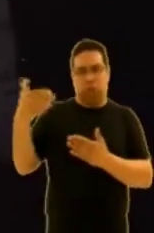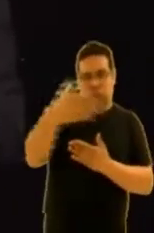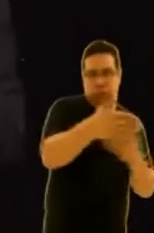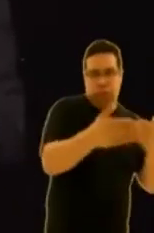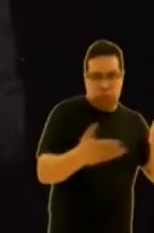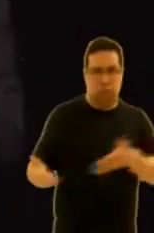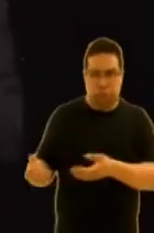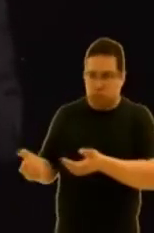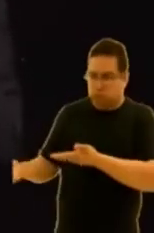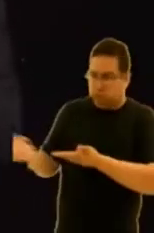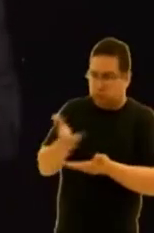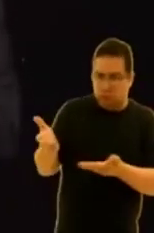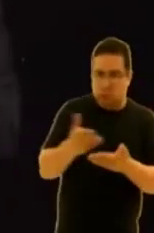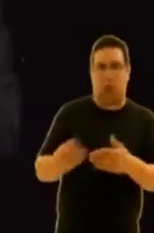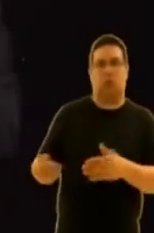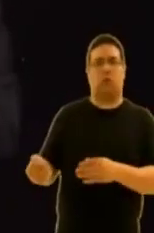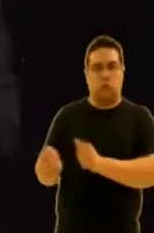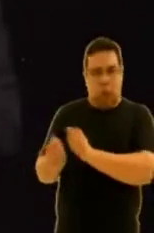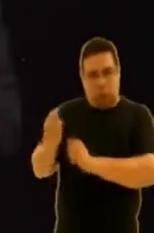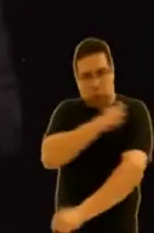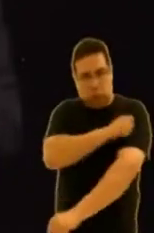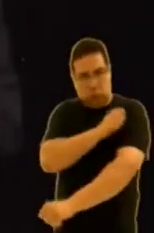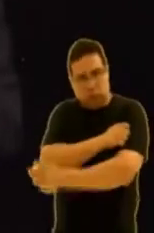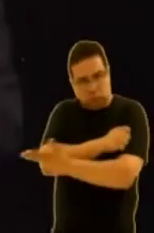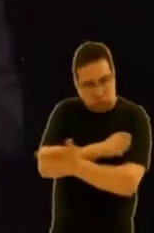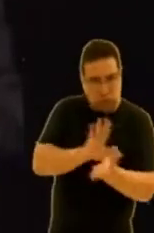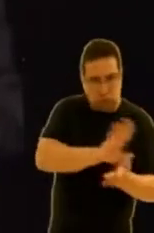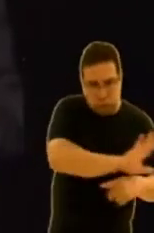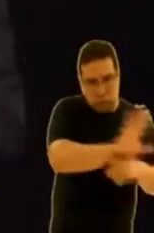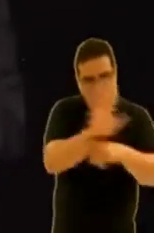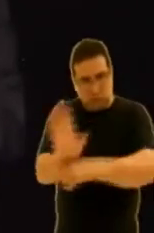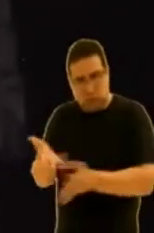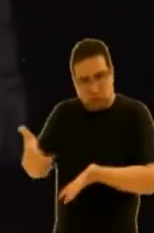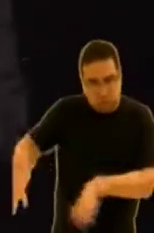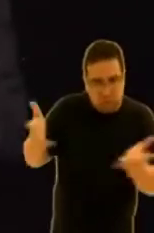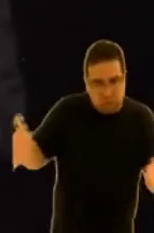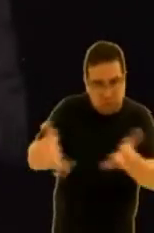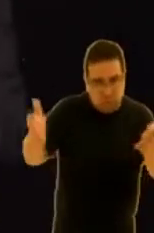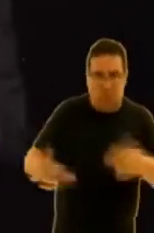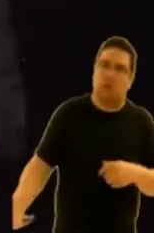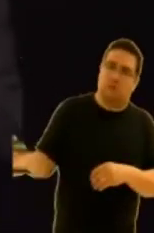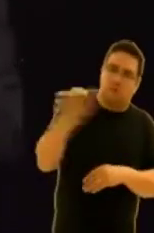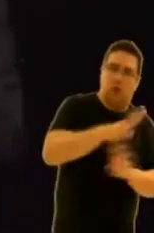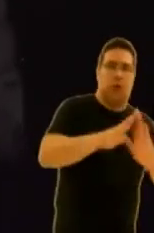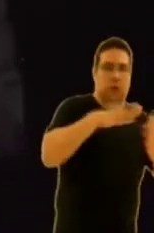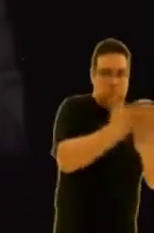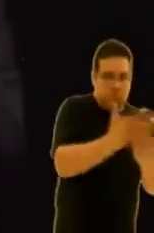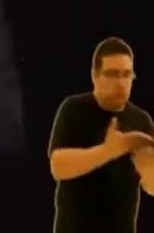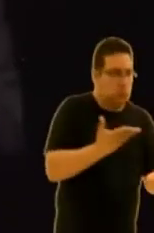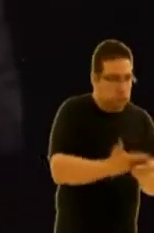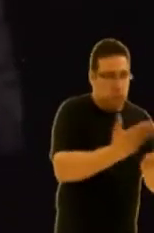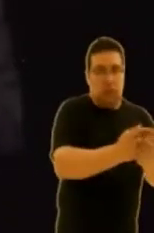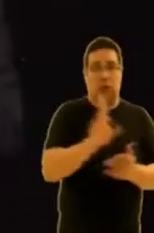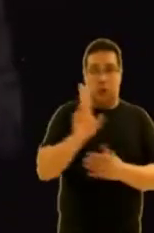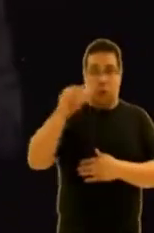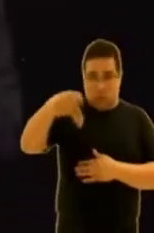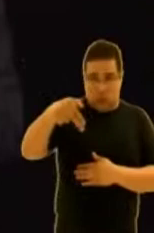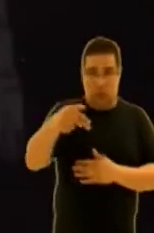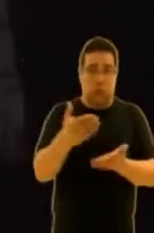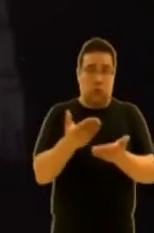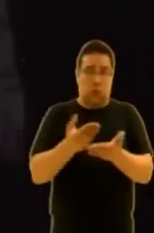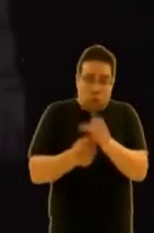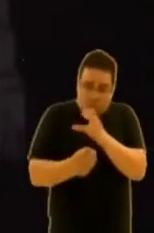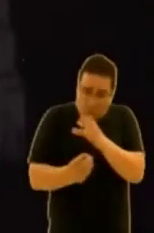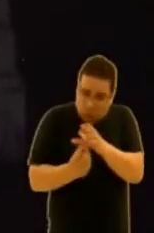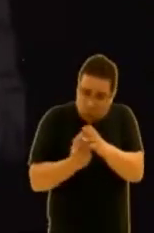recentemente, vale lembrar que é também fruto de uma articulação de Consede, de Undime, e foi sendo